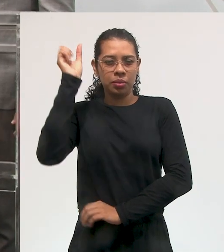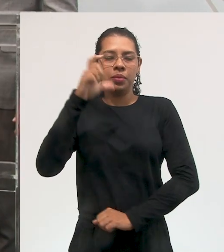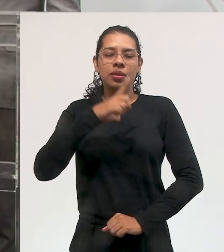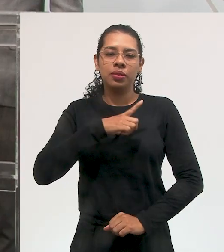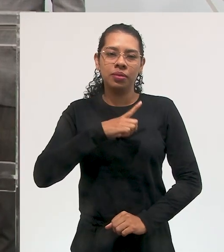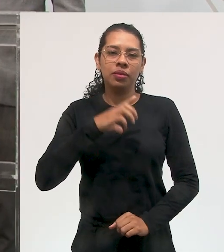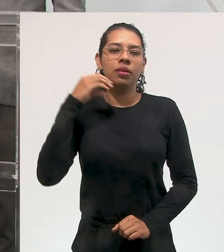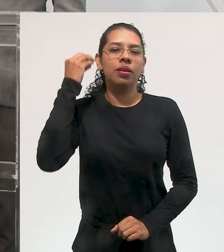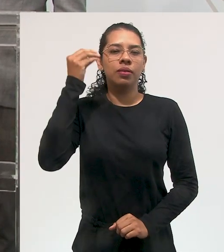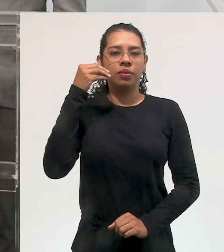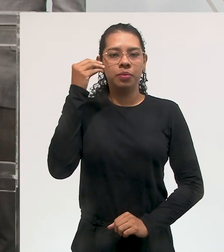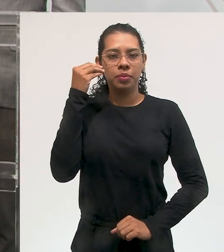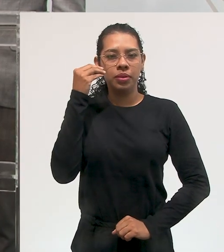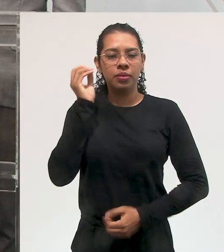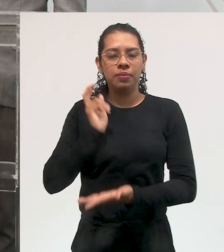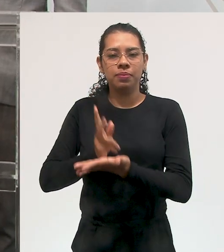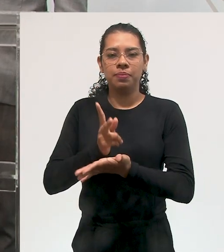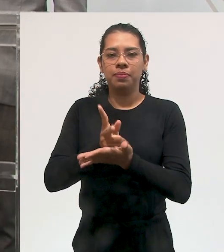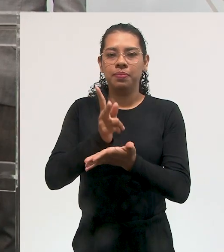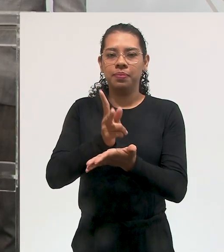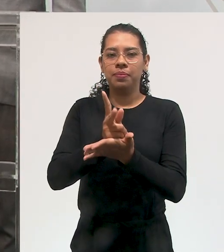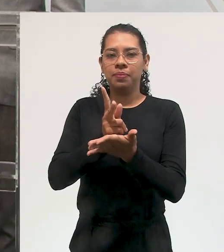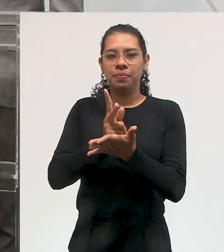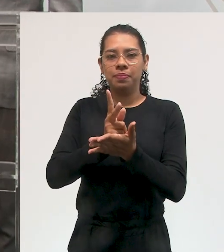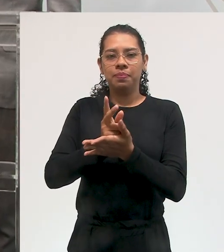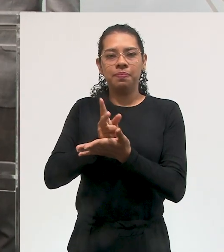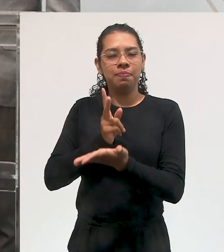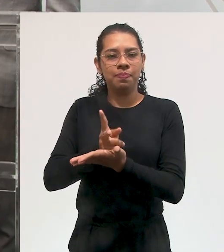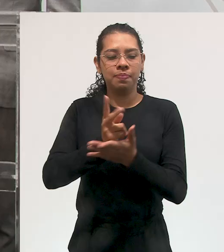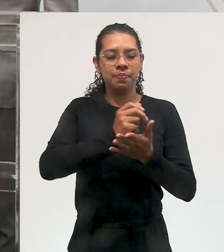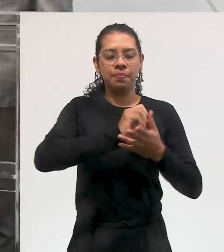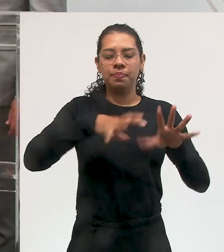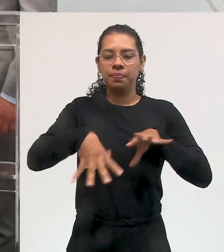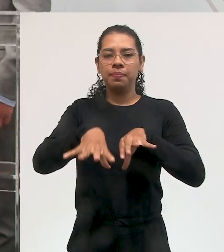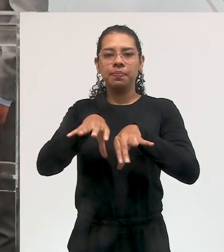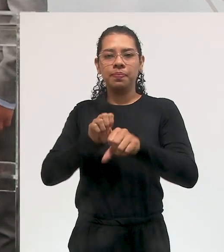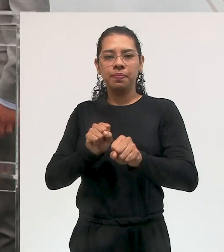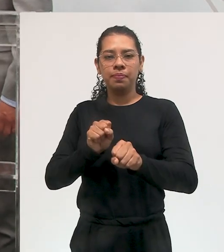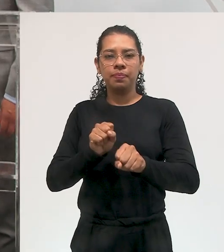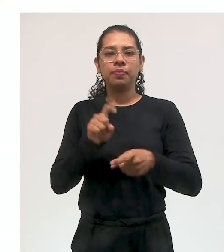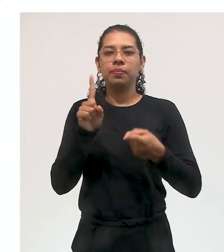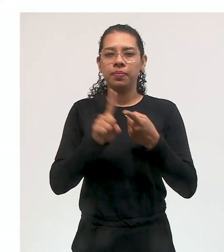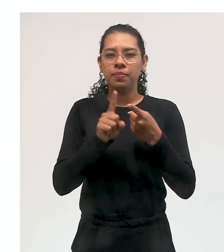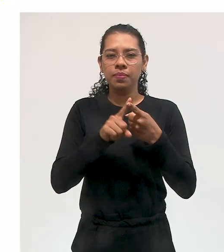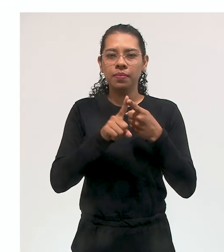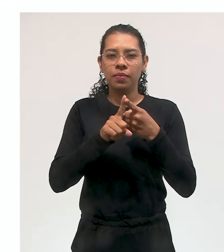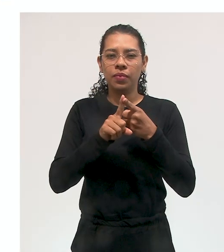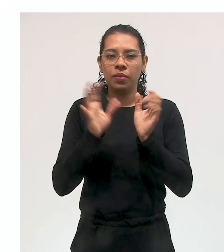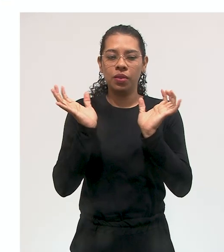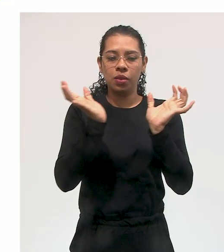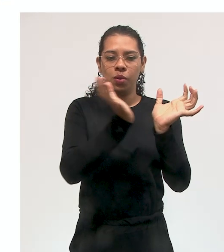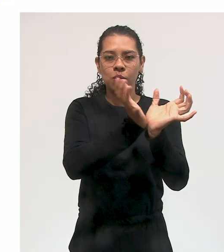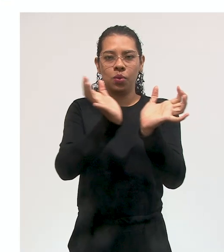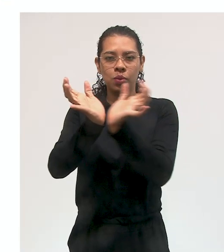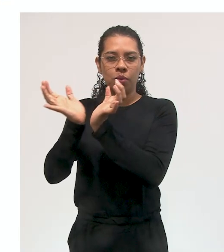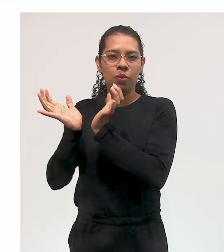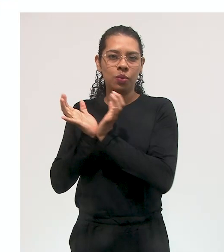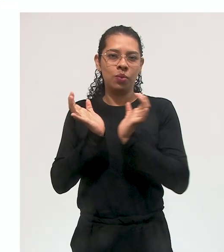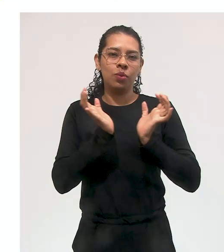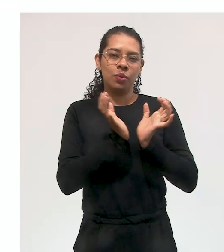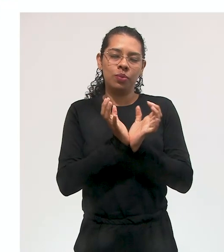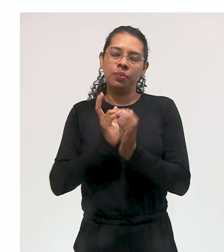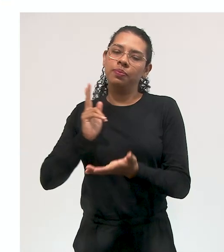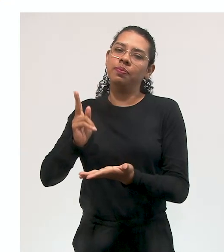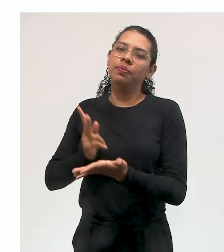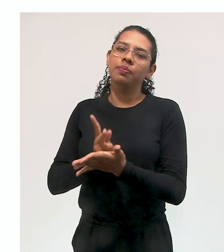saber. Por isso a gente tem que ter essa formação continuada para estar sempre buscando entender mais. E, coletivamente, a gente